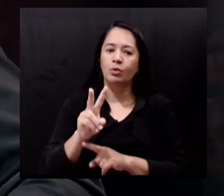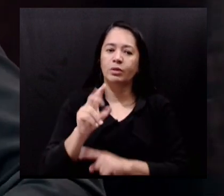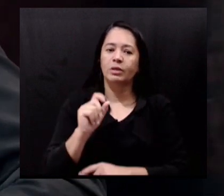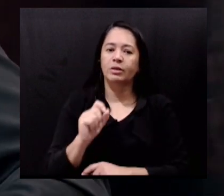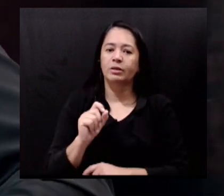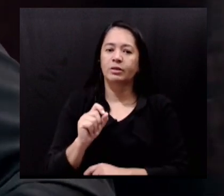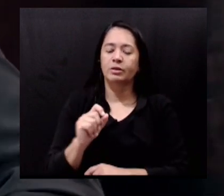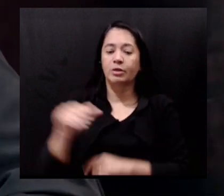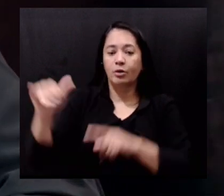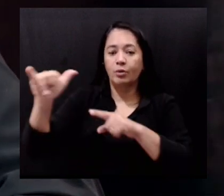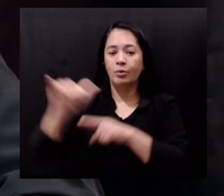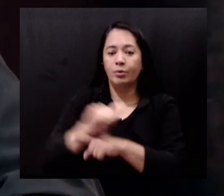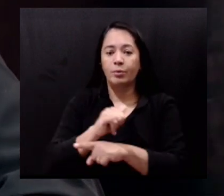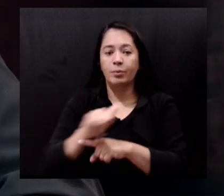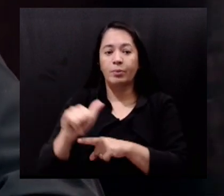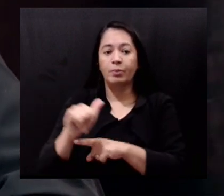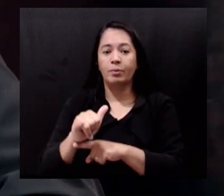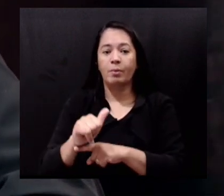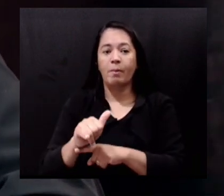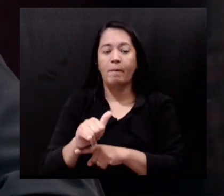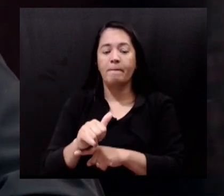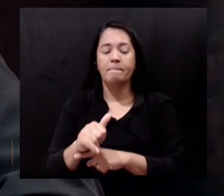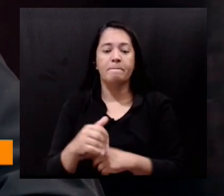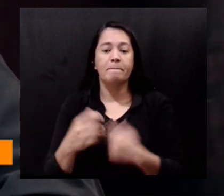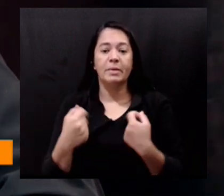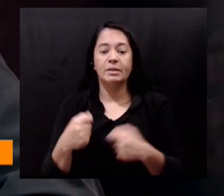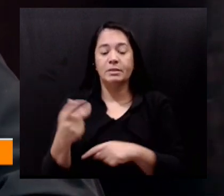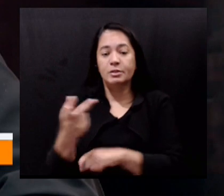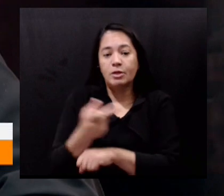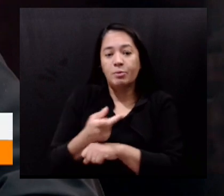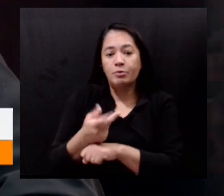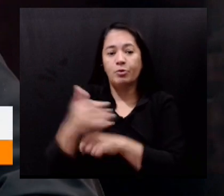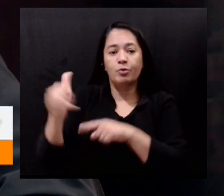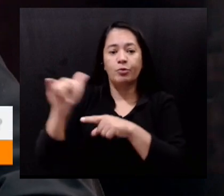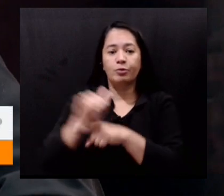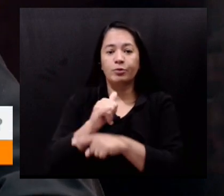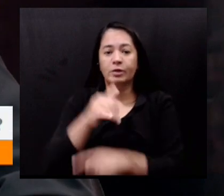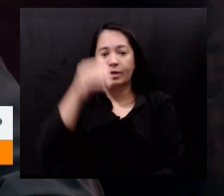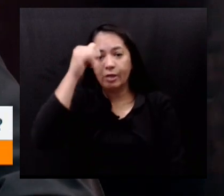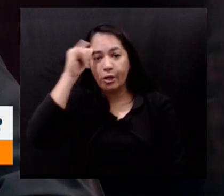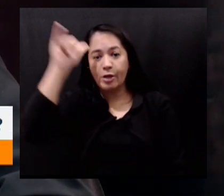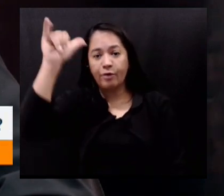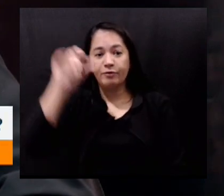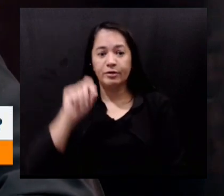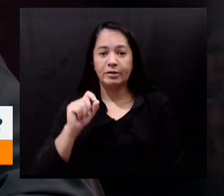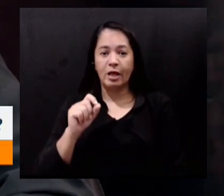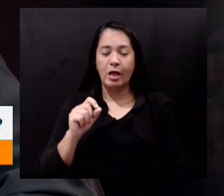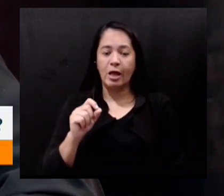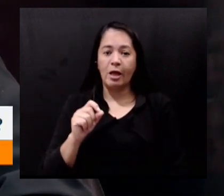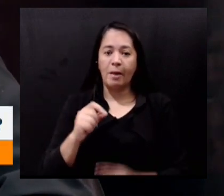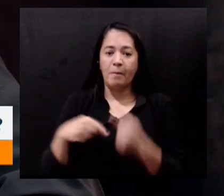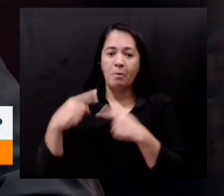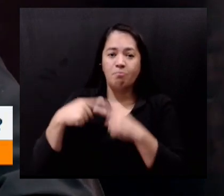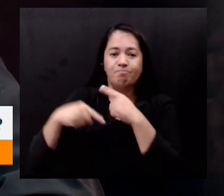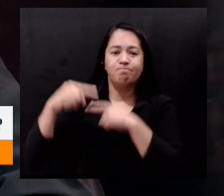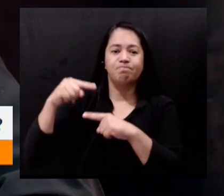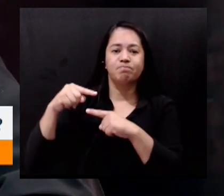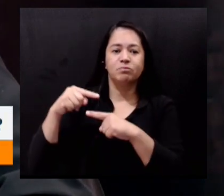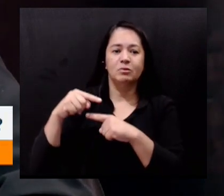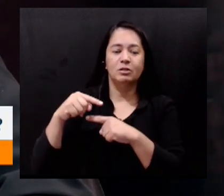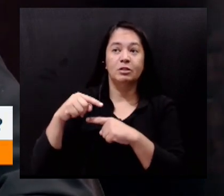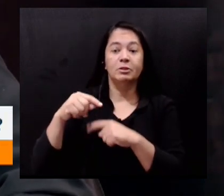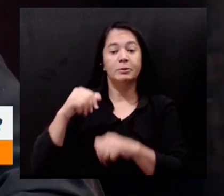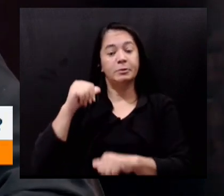estratégia buscar estratégias para que isso não, seja potencializado e podendo virar um